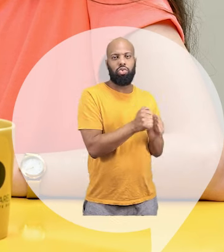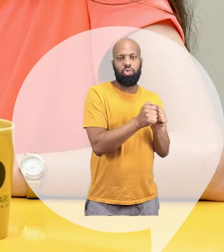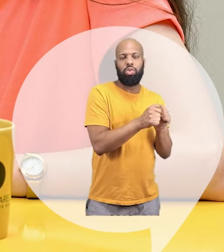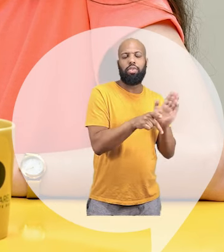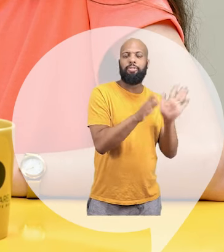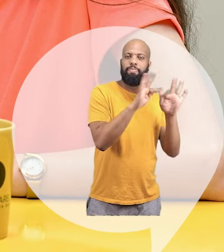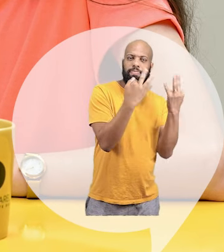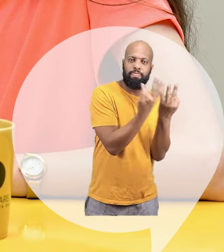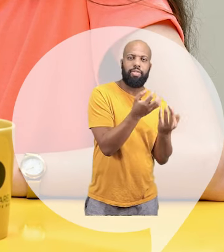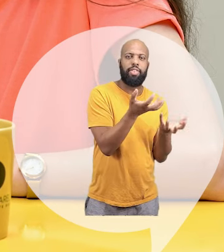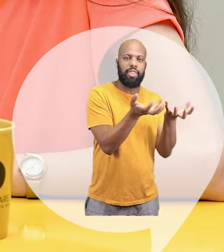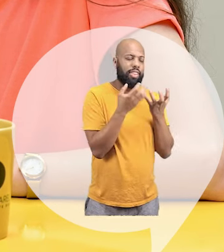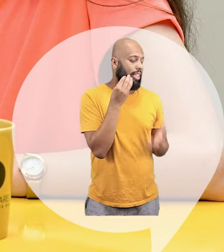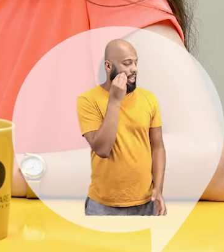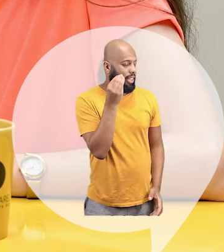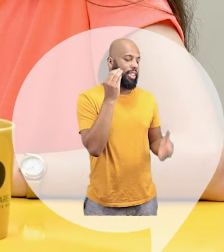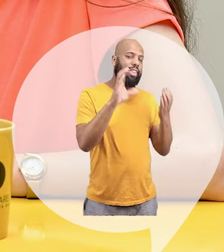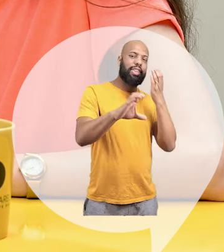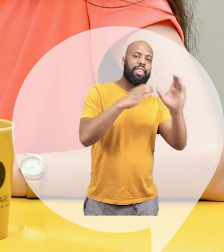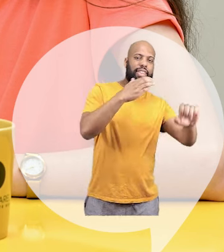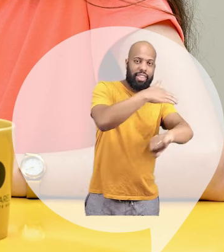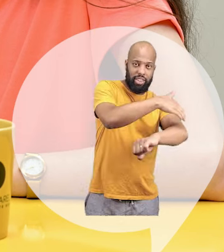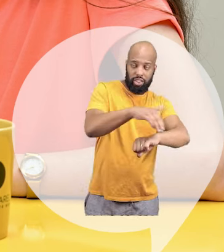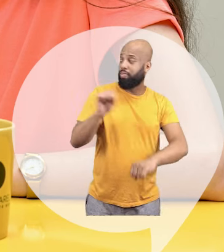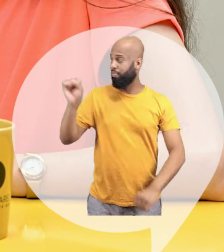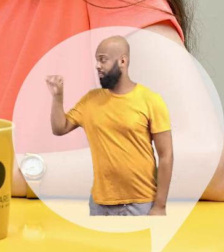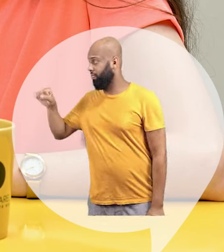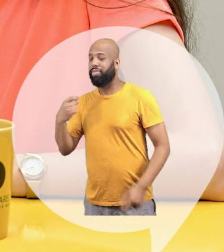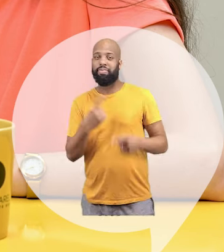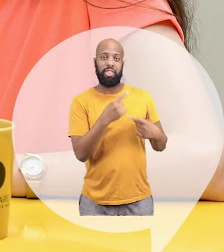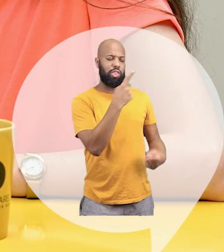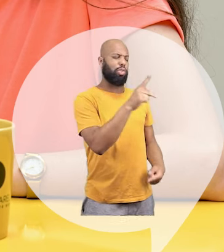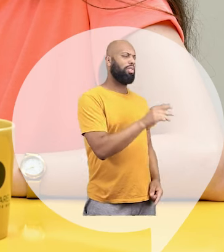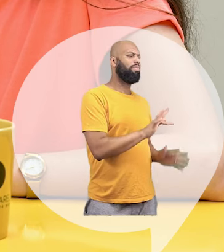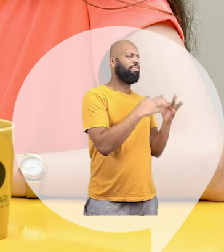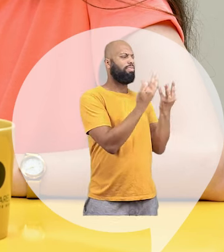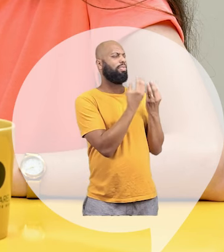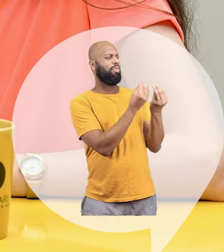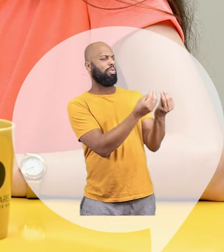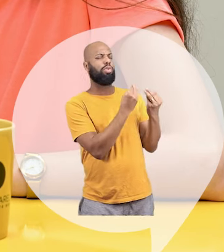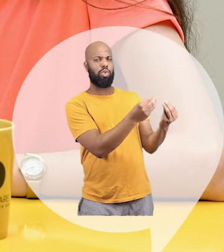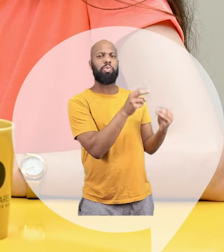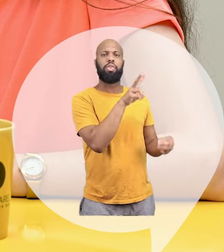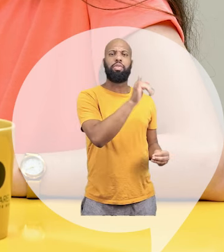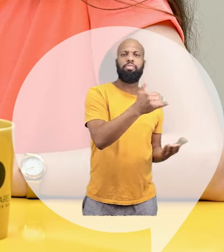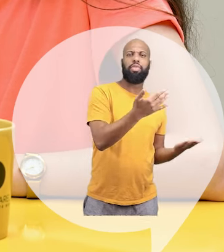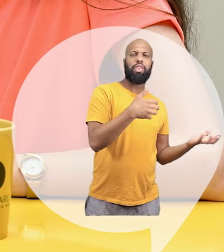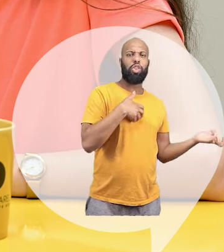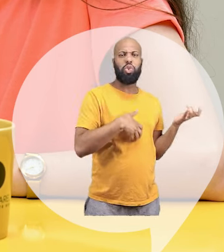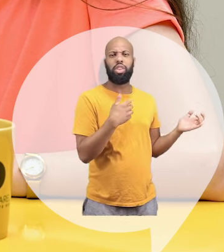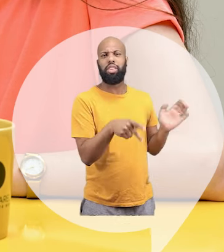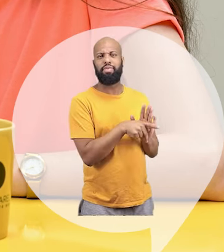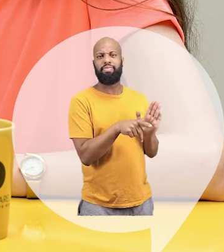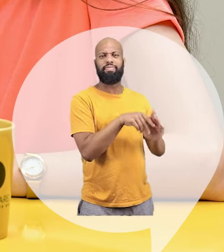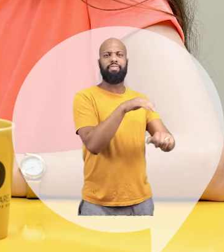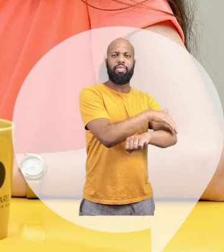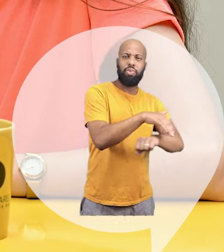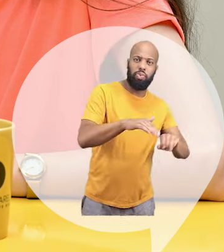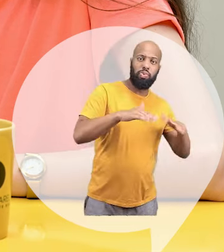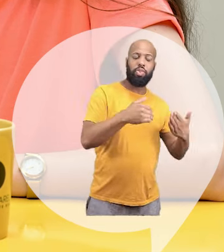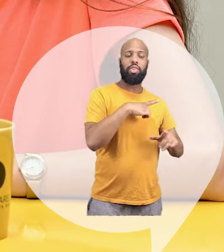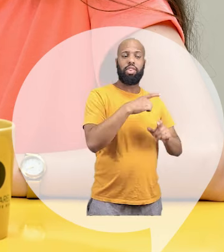com a família né quando você queria testar cantar na rua queria tua família ficava meio assim Como assim tocar na rua Daí o pai